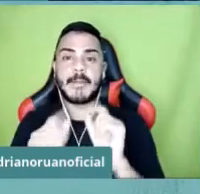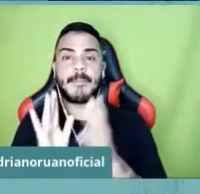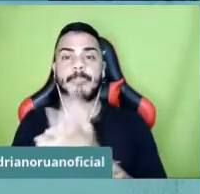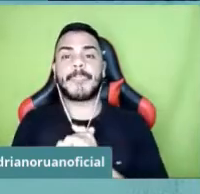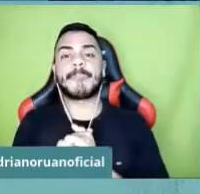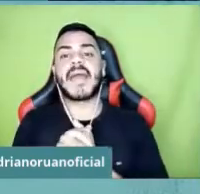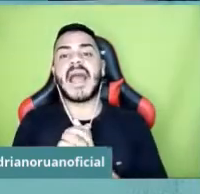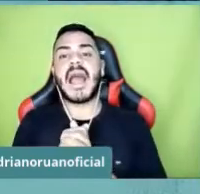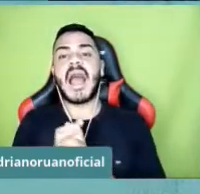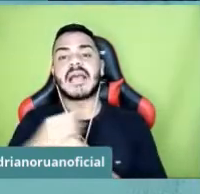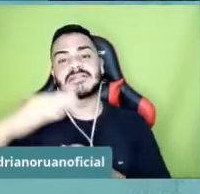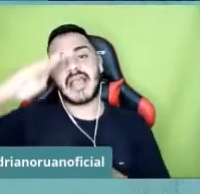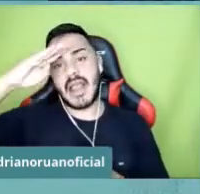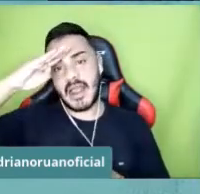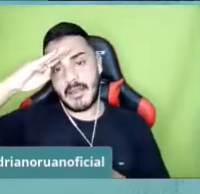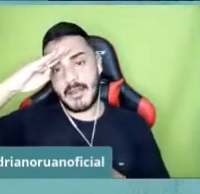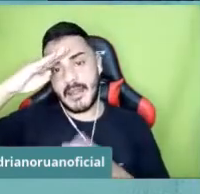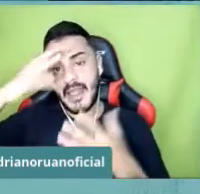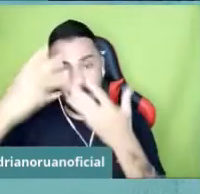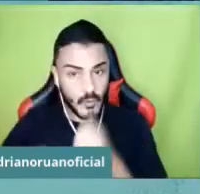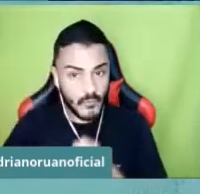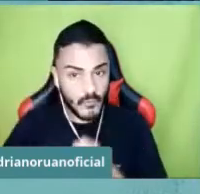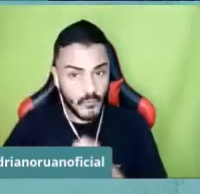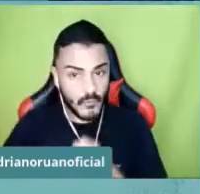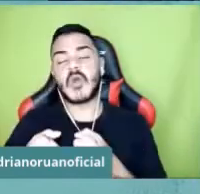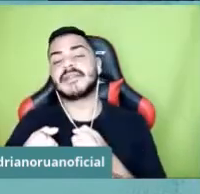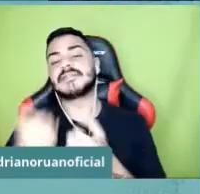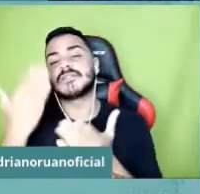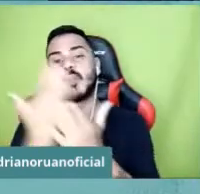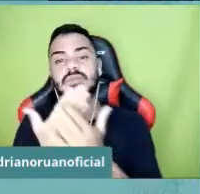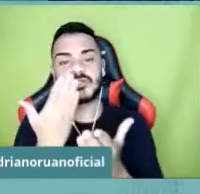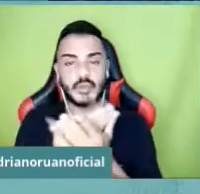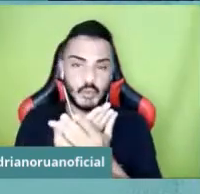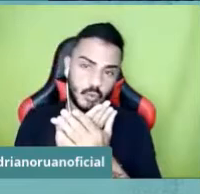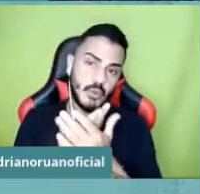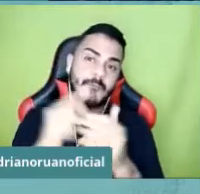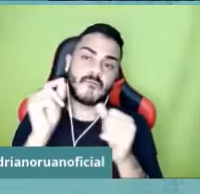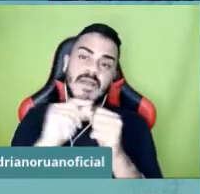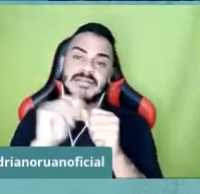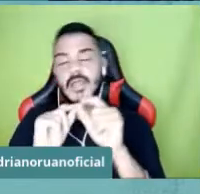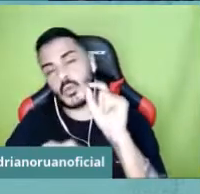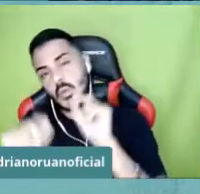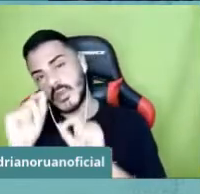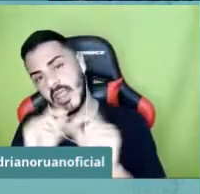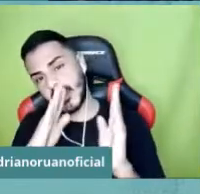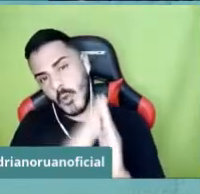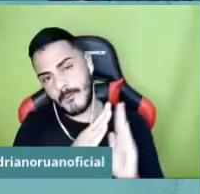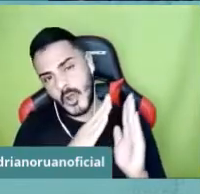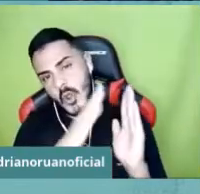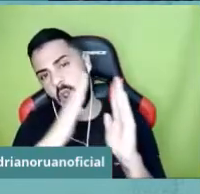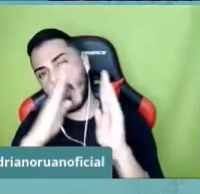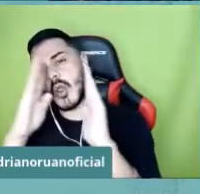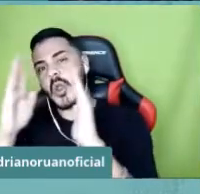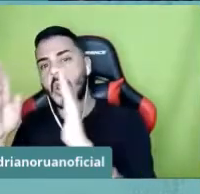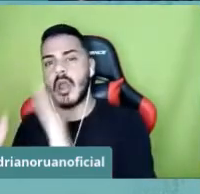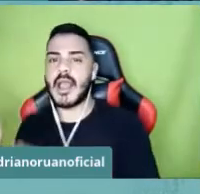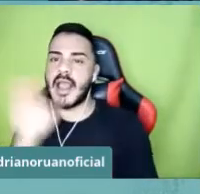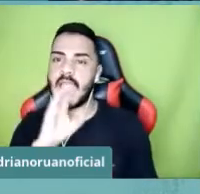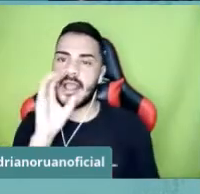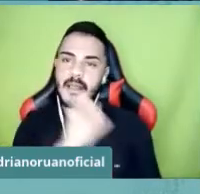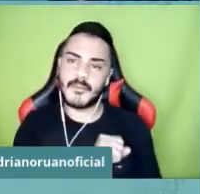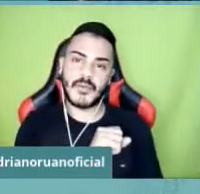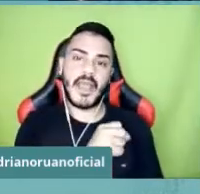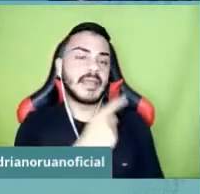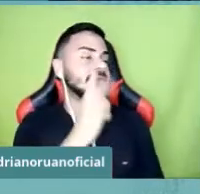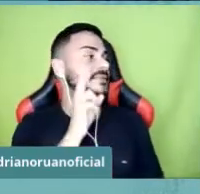essas aprovações e esses estudos, fazendo com que o processo seja mais acelerado. E aí a gente tem,